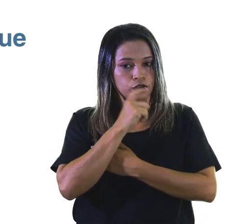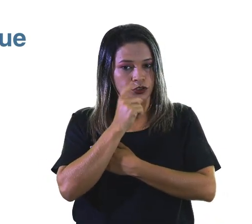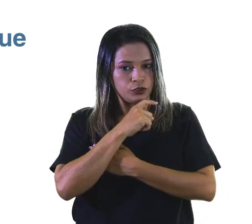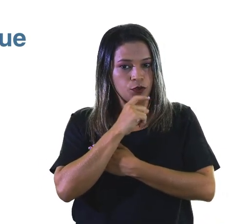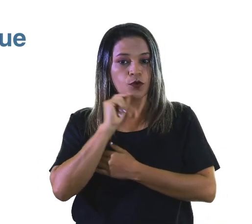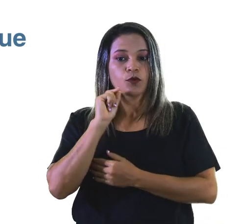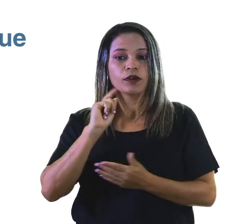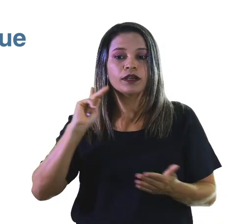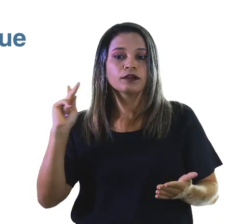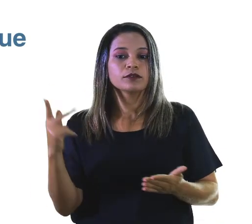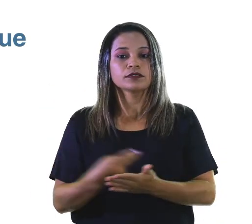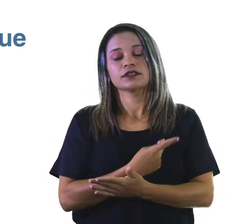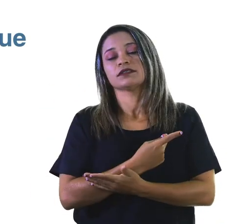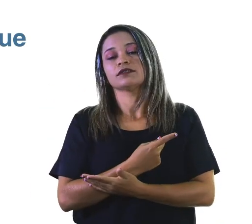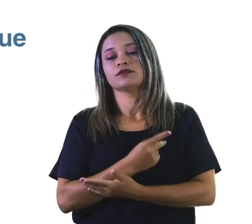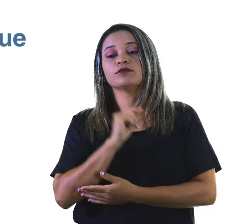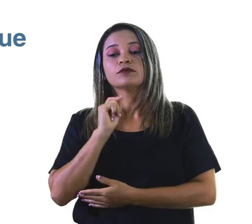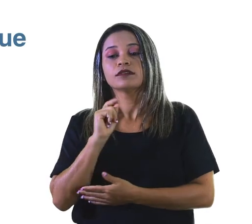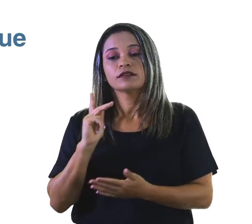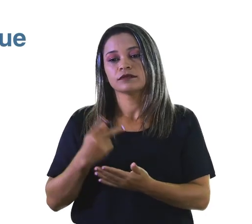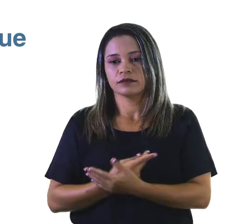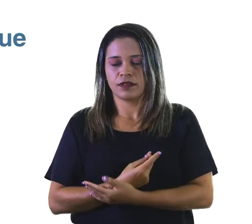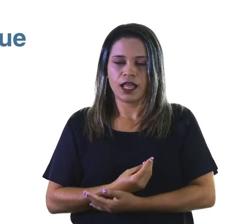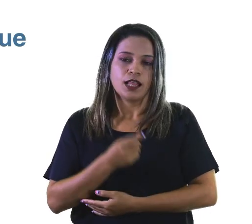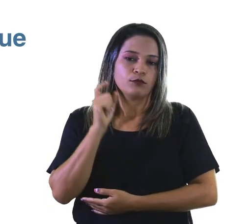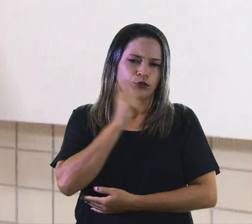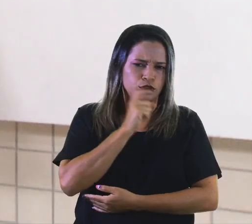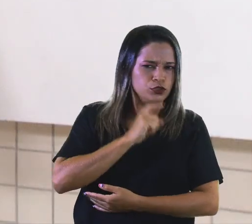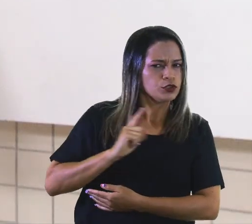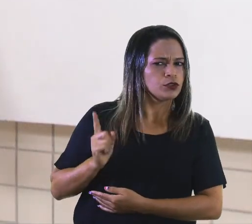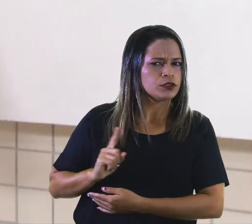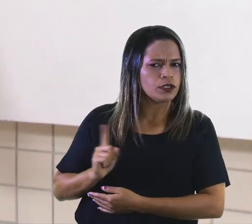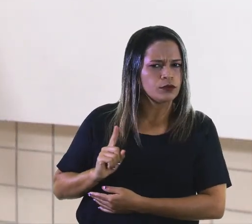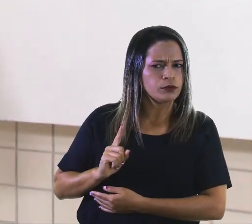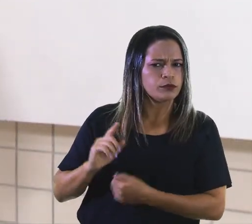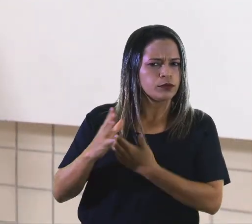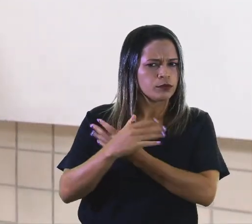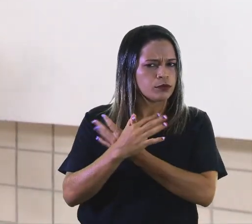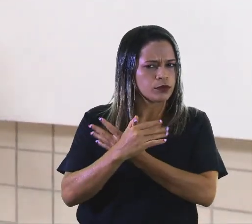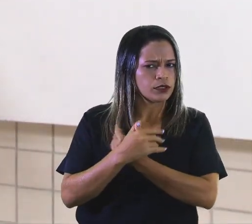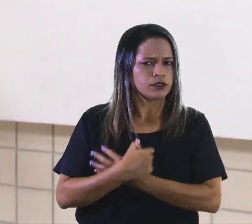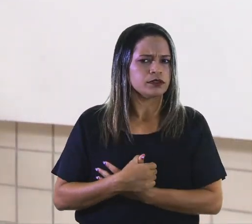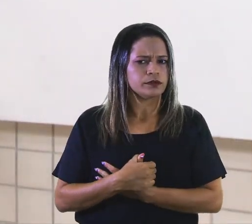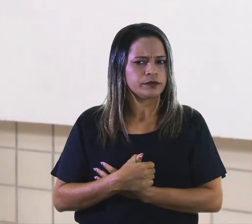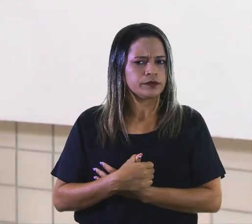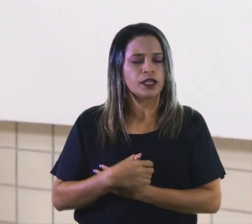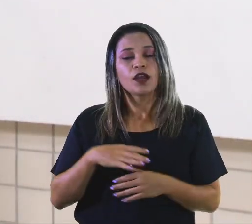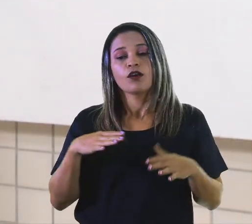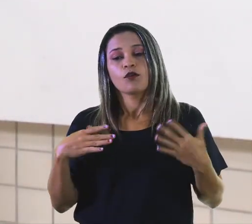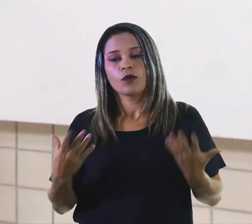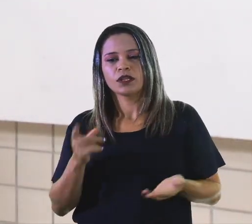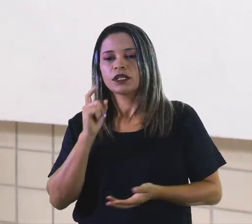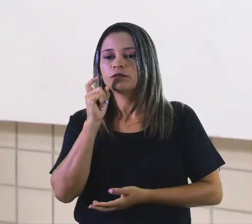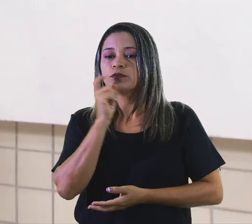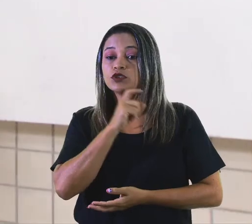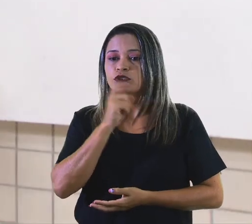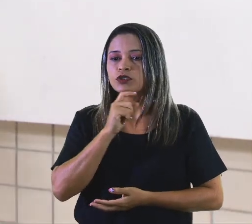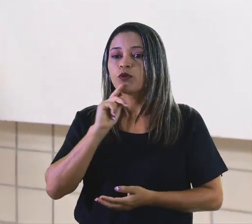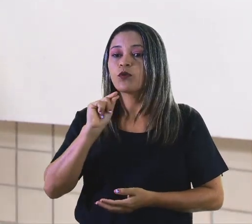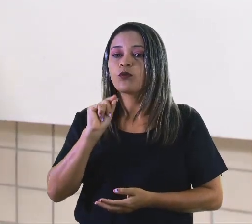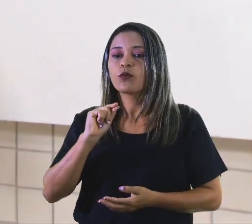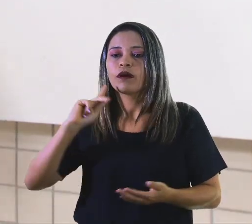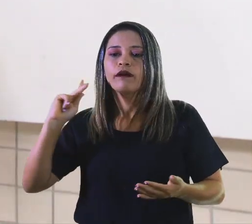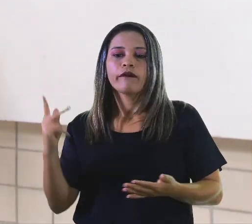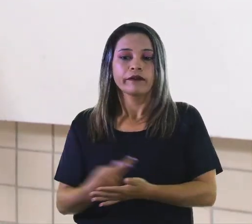ele mentiu? E aí? Ele mentiu ou não para a borboleta? E quando ele mentia, o que acontecia com